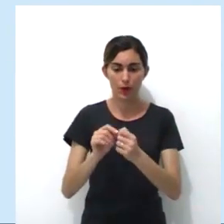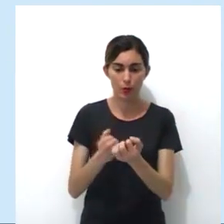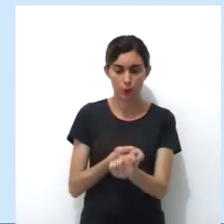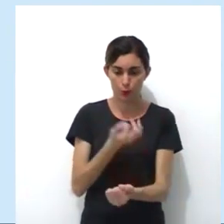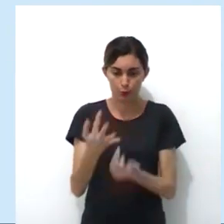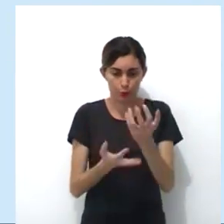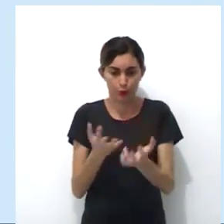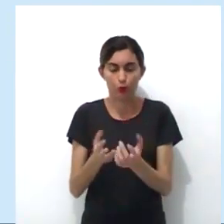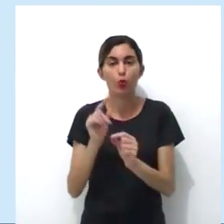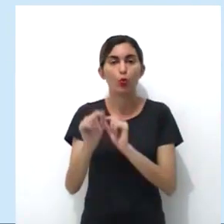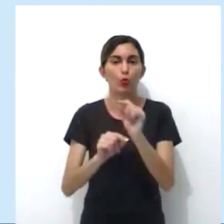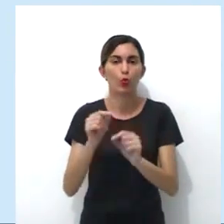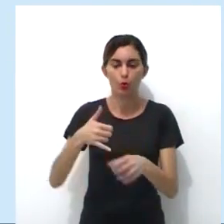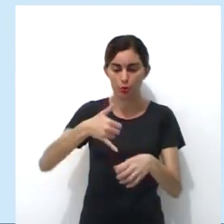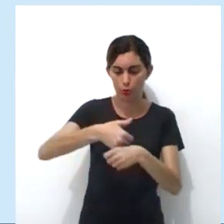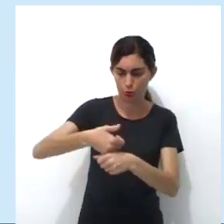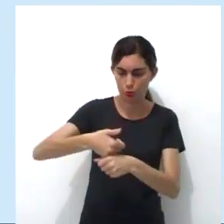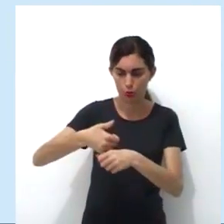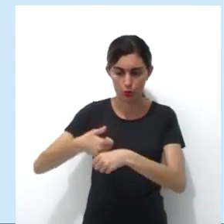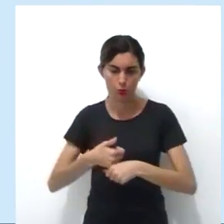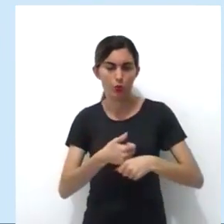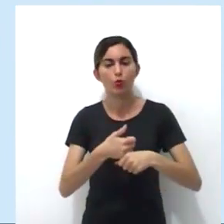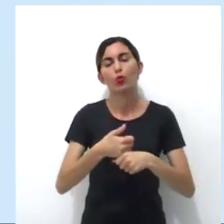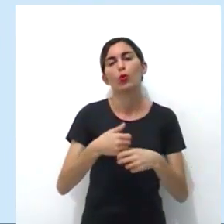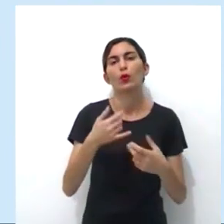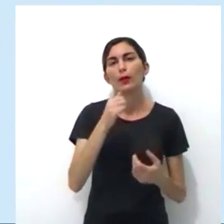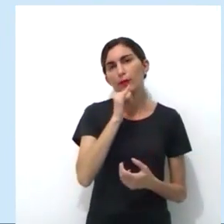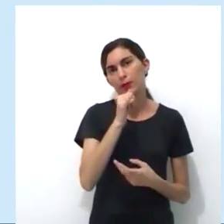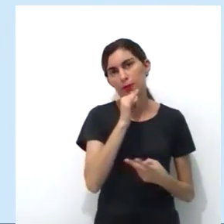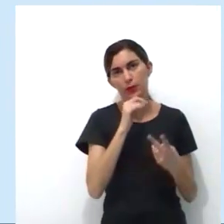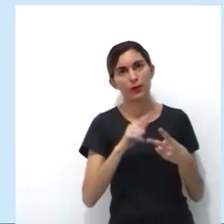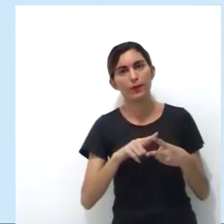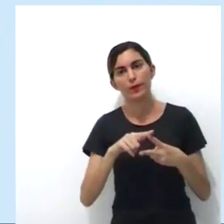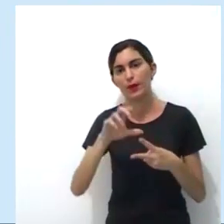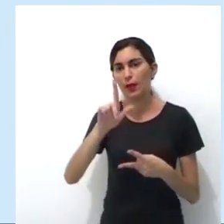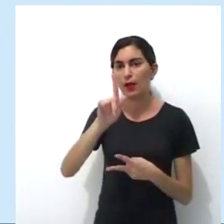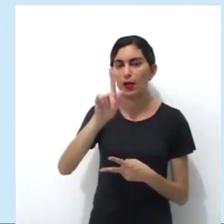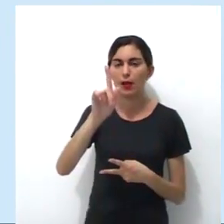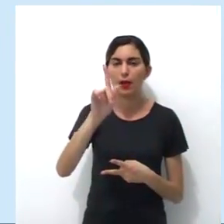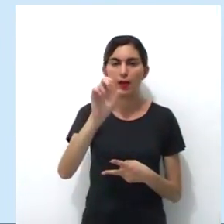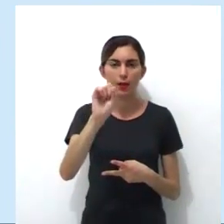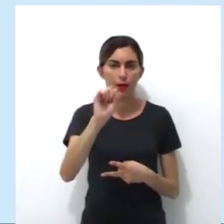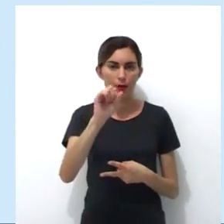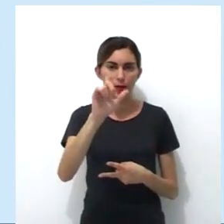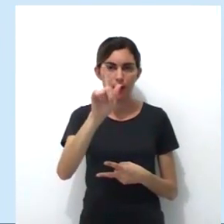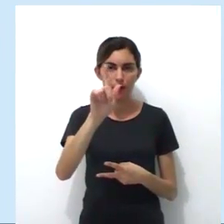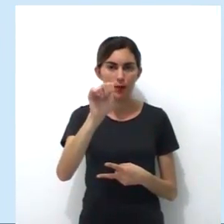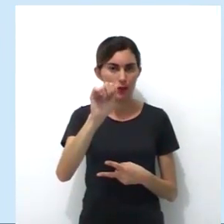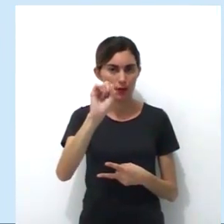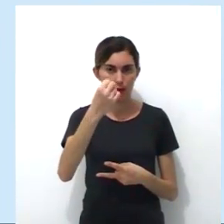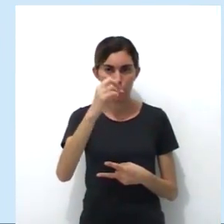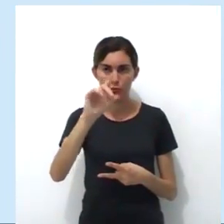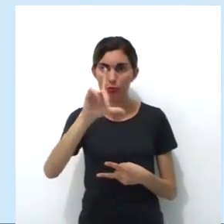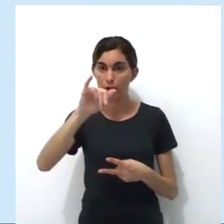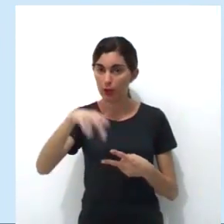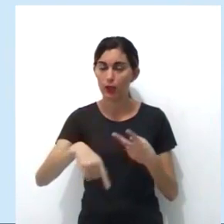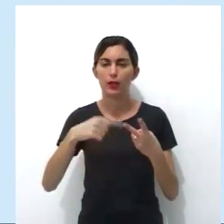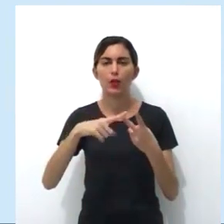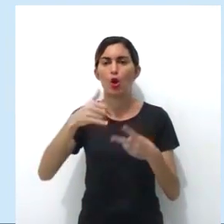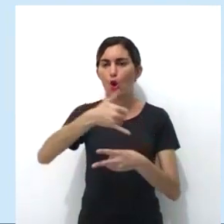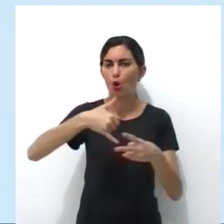caminhão, carros. Esses motores de explosão funcionam como? Primeiro, é um motor